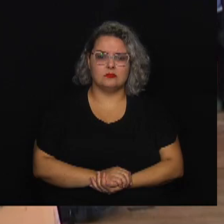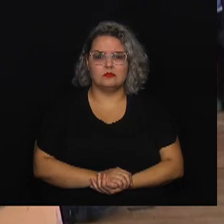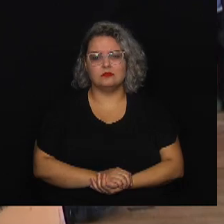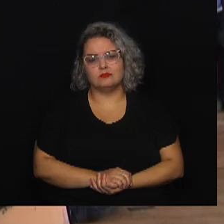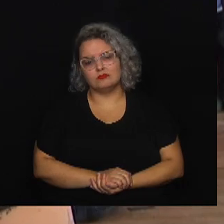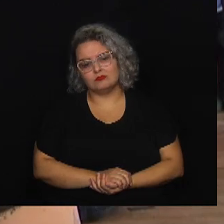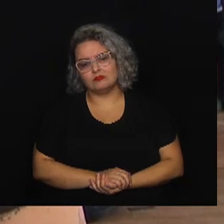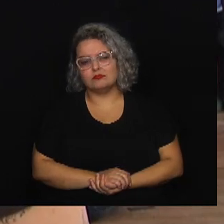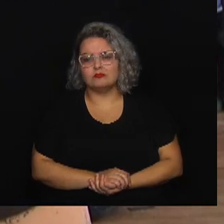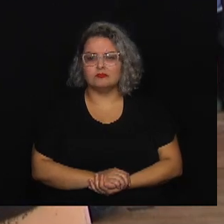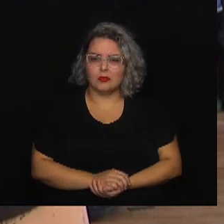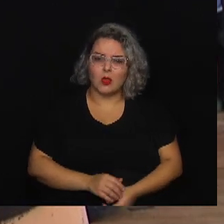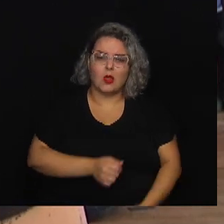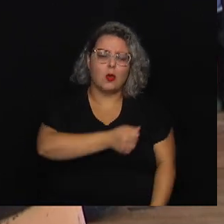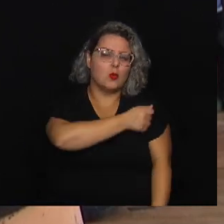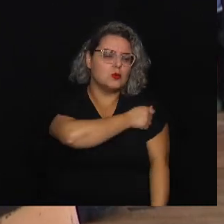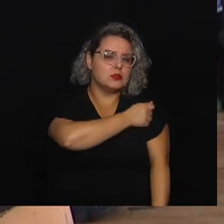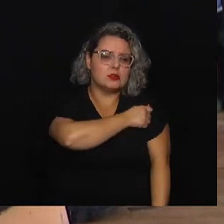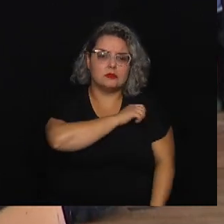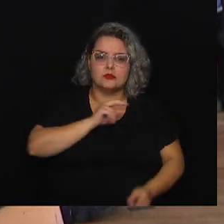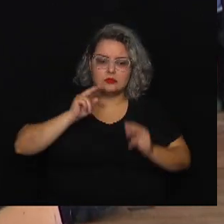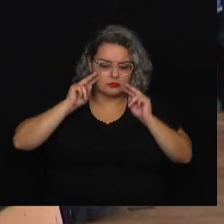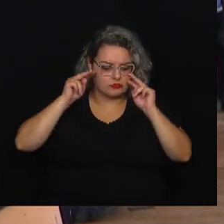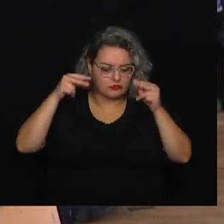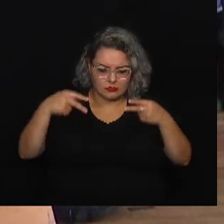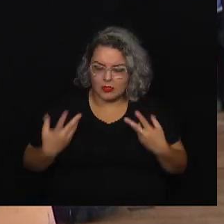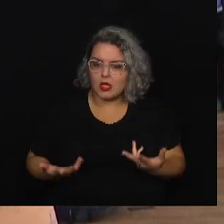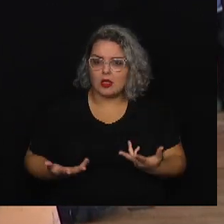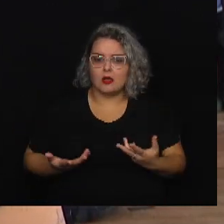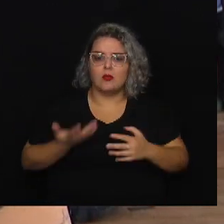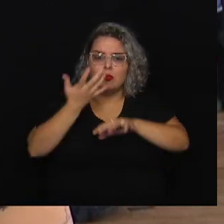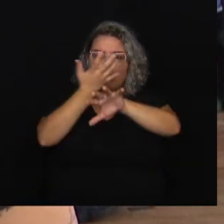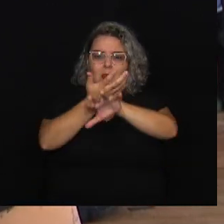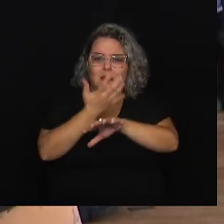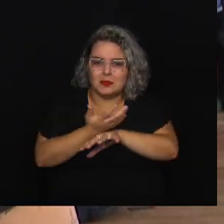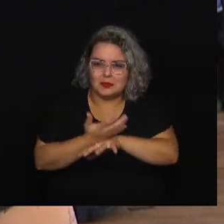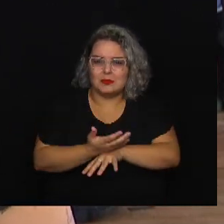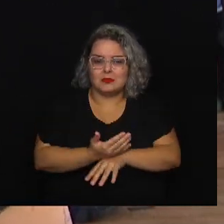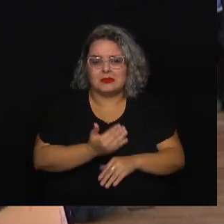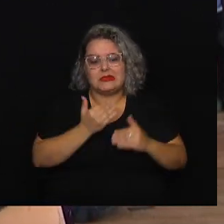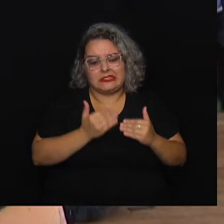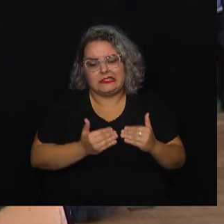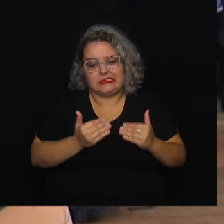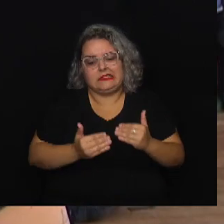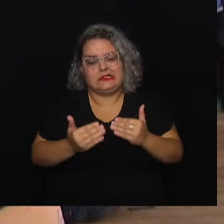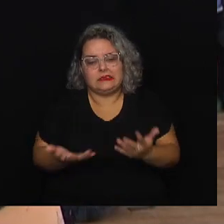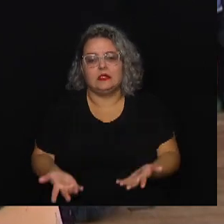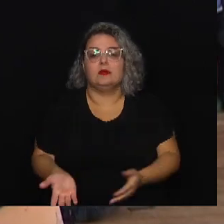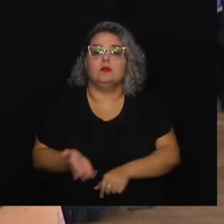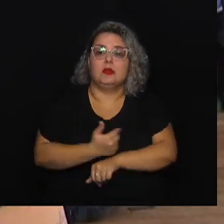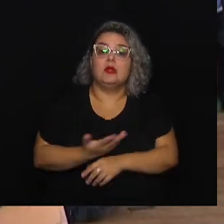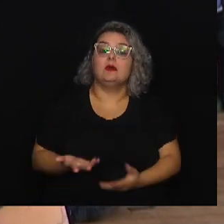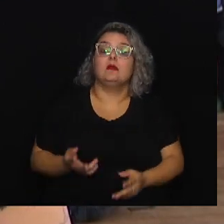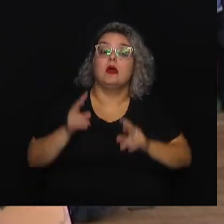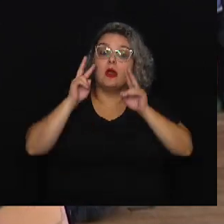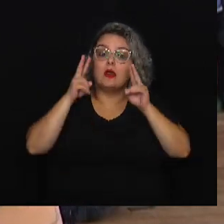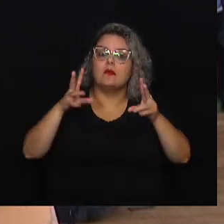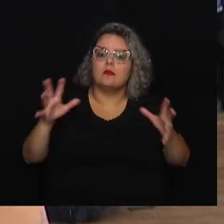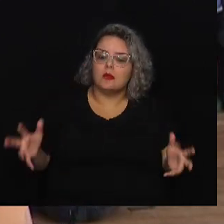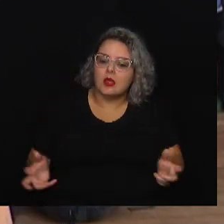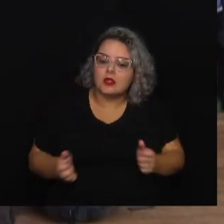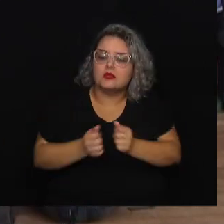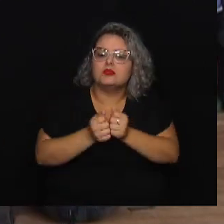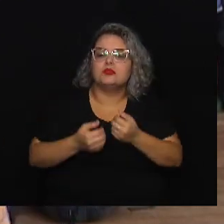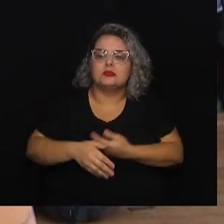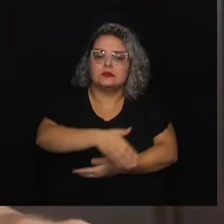Os estudantes não enxergam mais tanto as disciplinas segmentadas como antes, né? Eles enxergam agora uma integração maior entre as